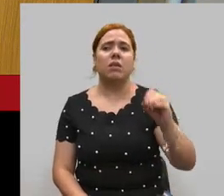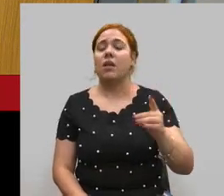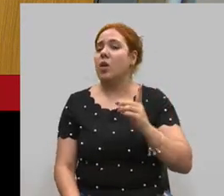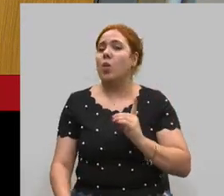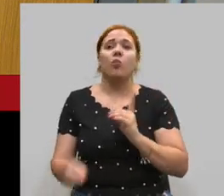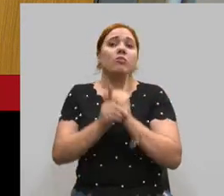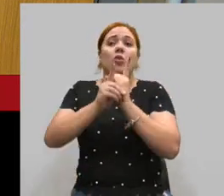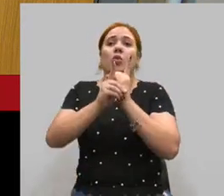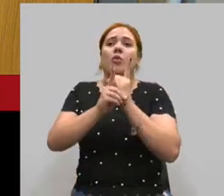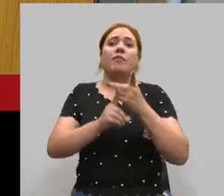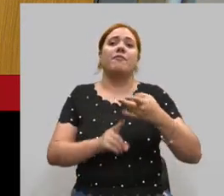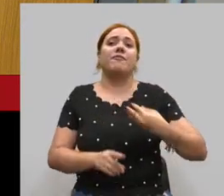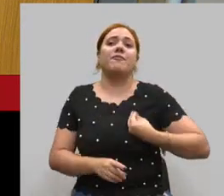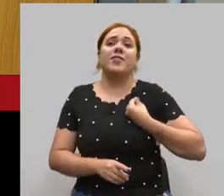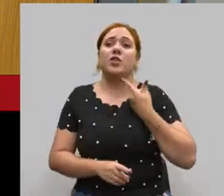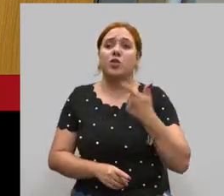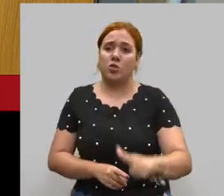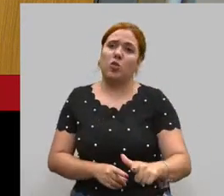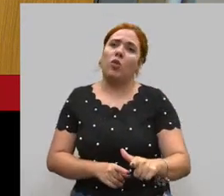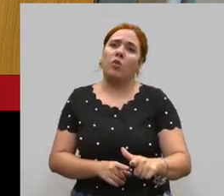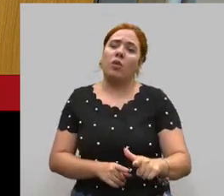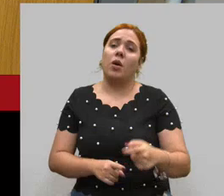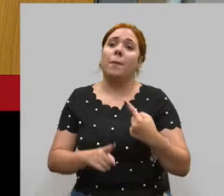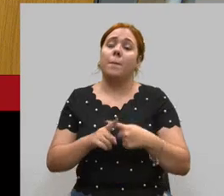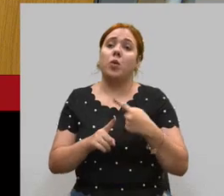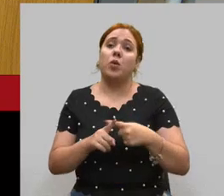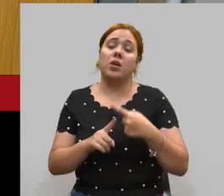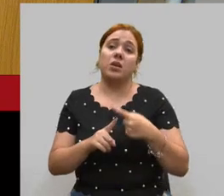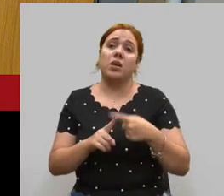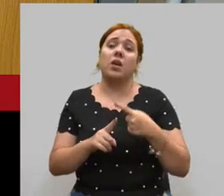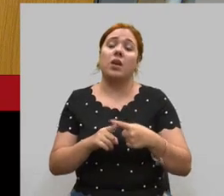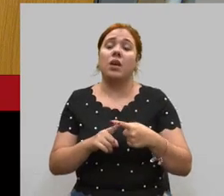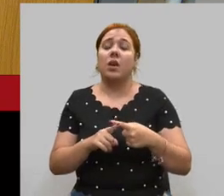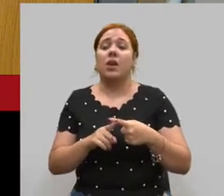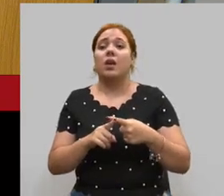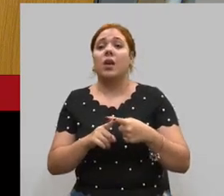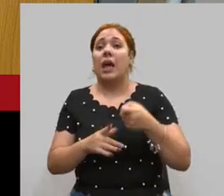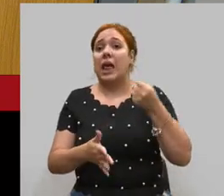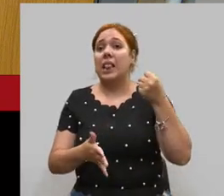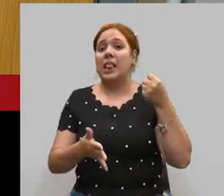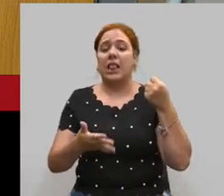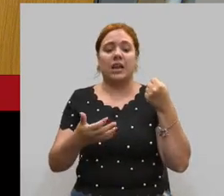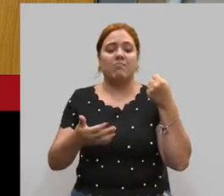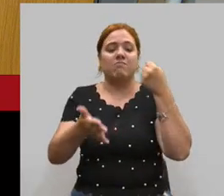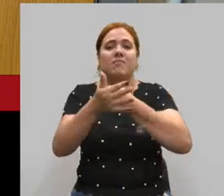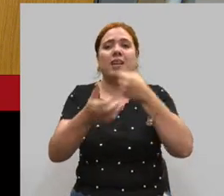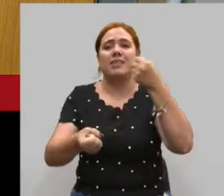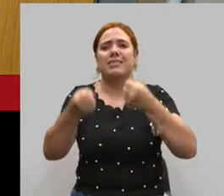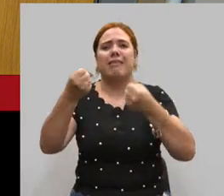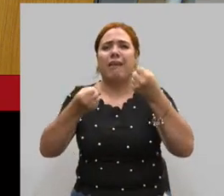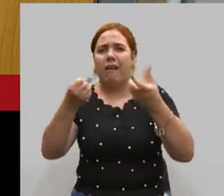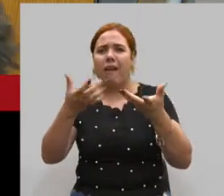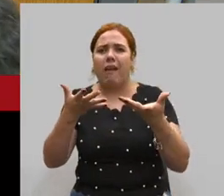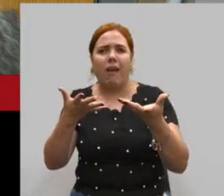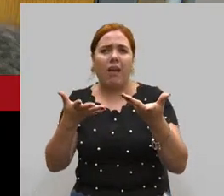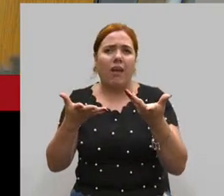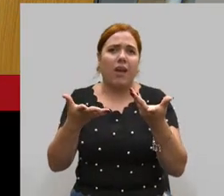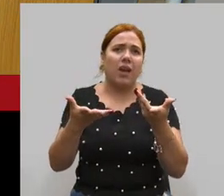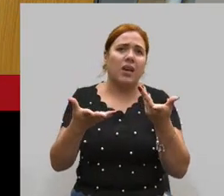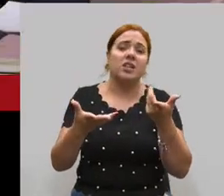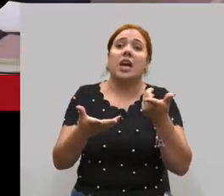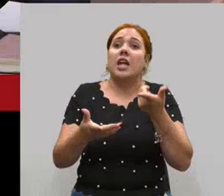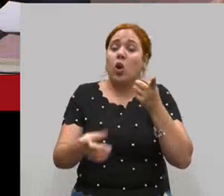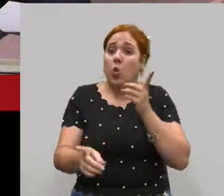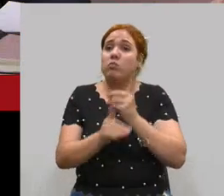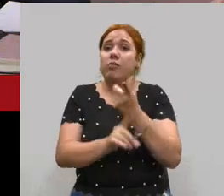sentido de viver após um acidente da bicicleta elétrica ele vai trazer um depoimento maravilhoso para nós e o Zé afro né são duas pessoas